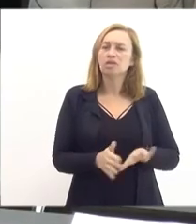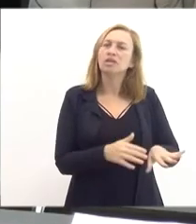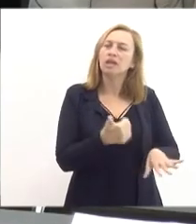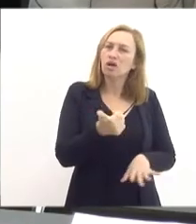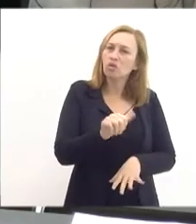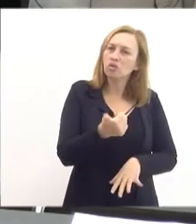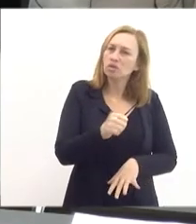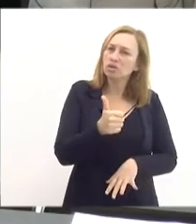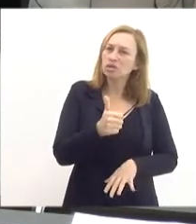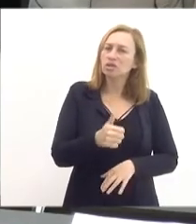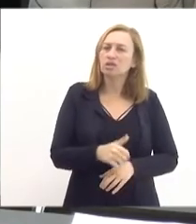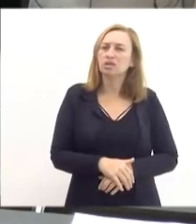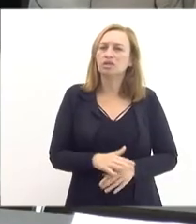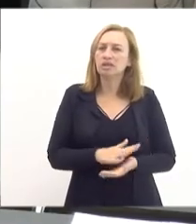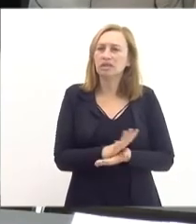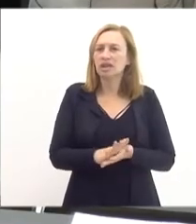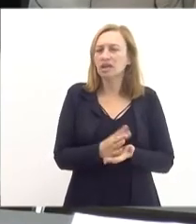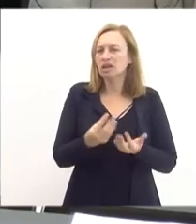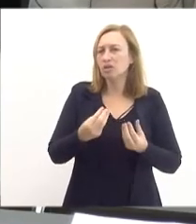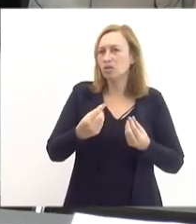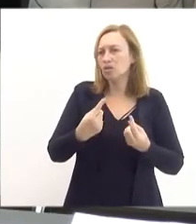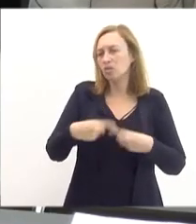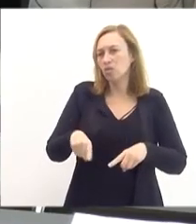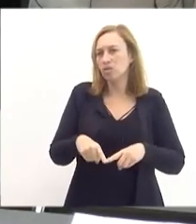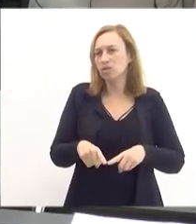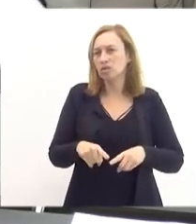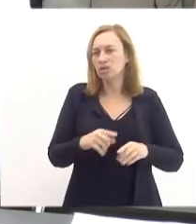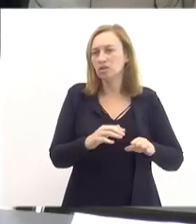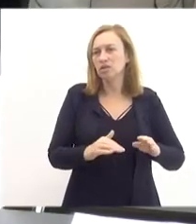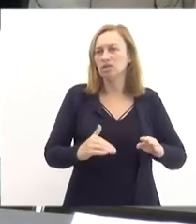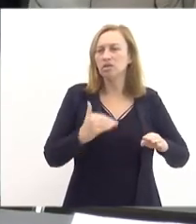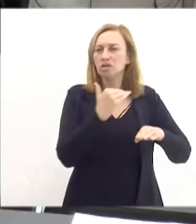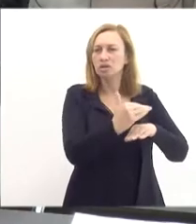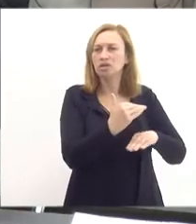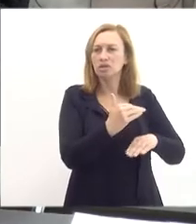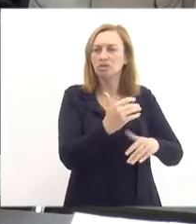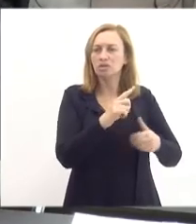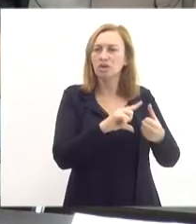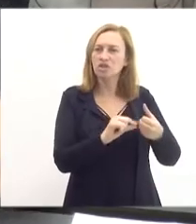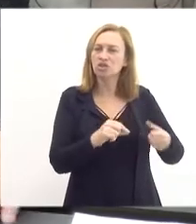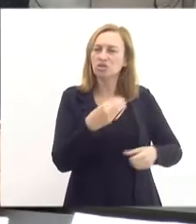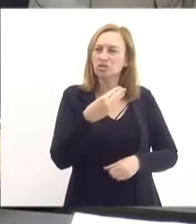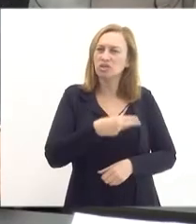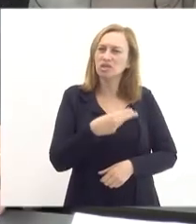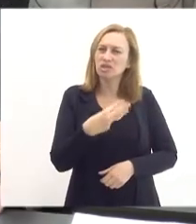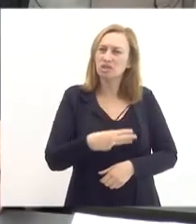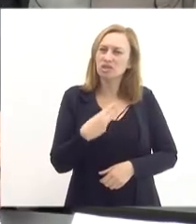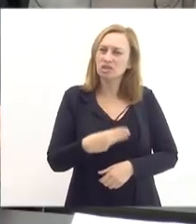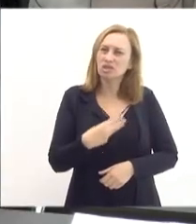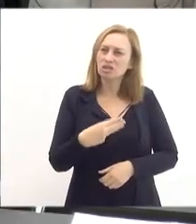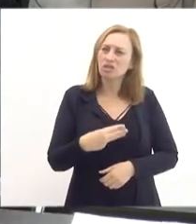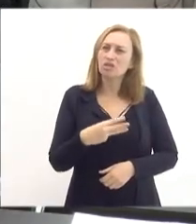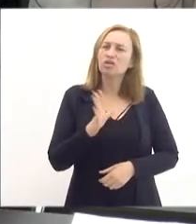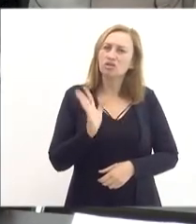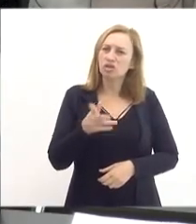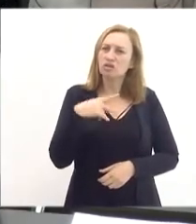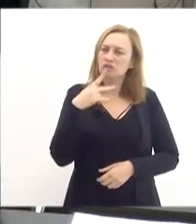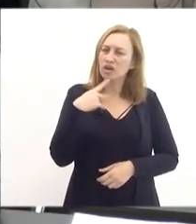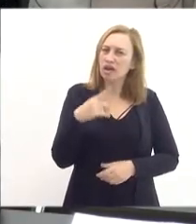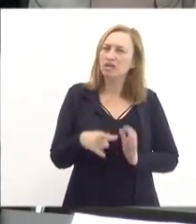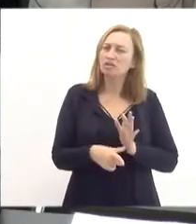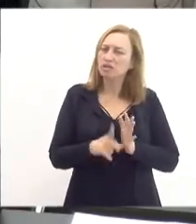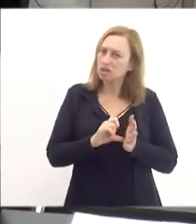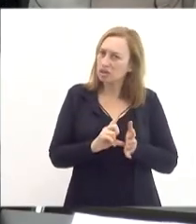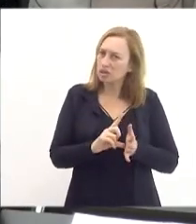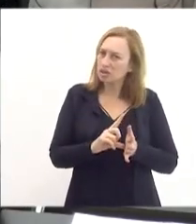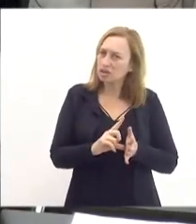11, nada contra, que é a supressão do artigo 3º, que é o que eu tinha falado já antes, com